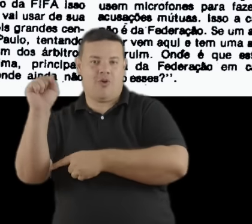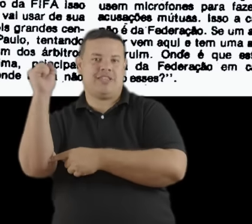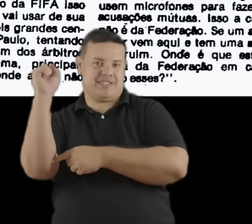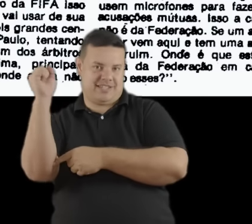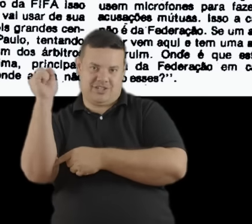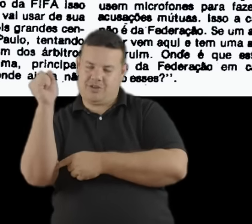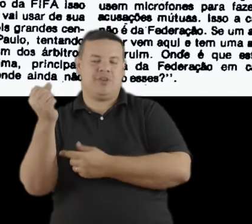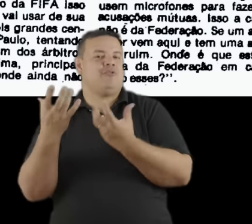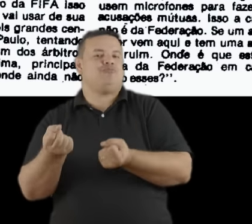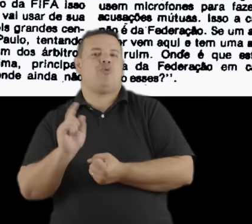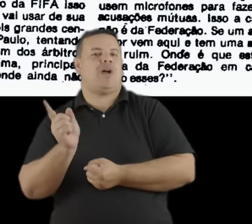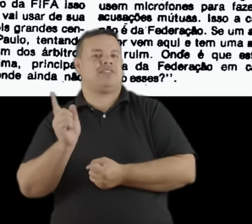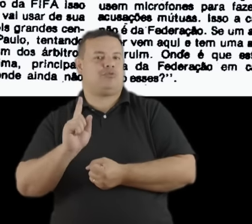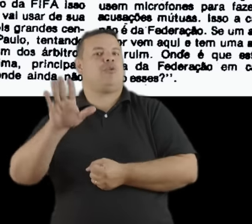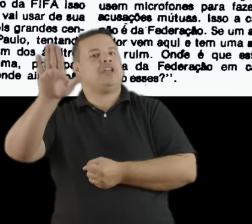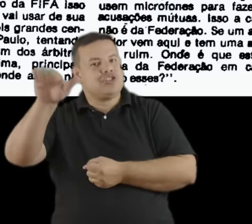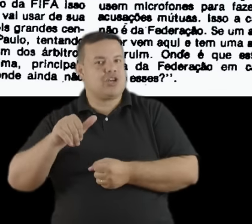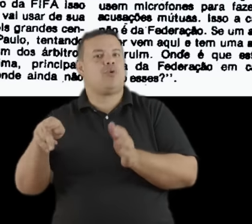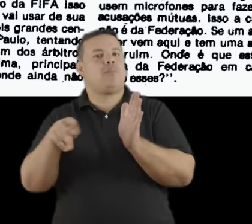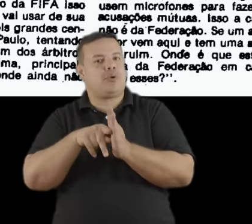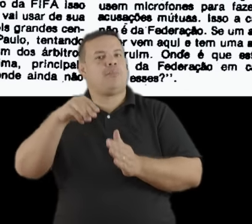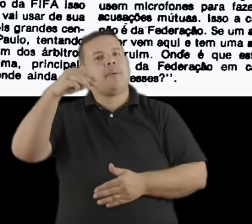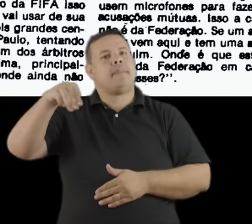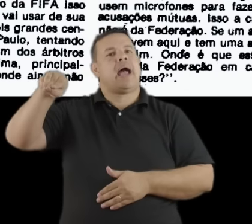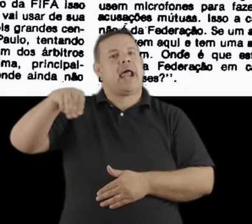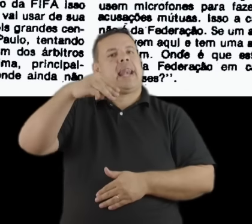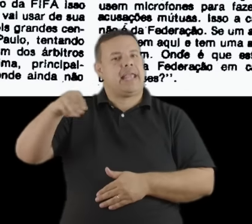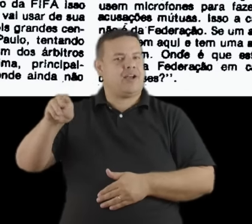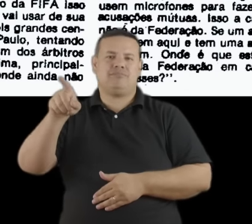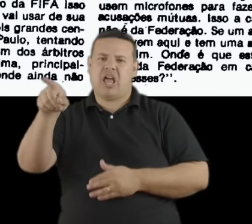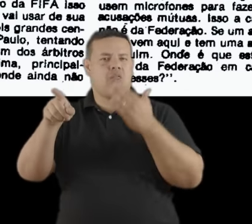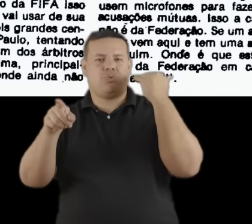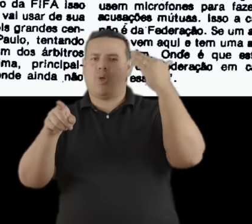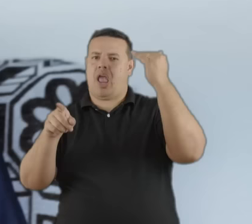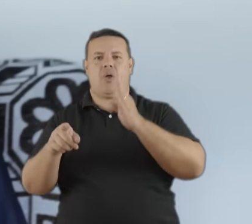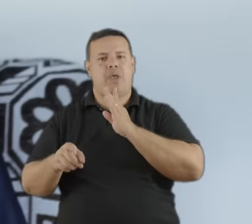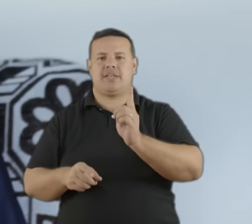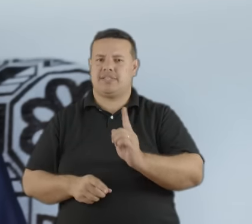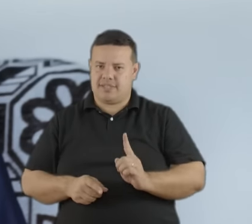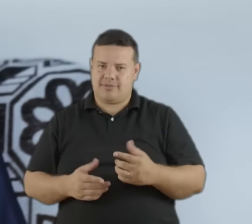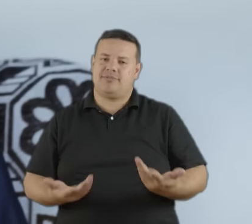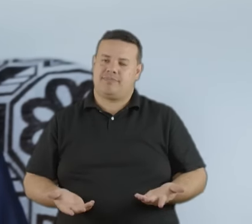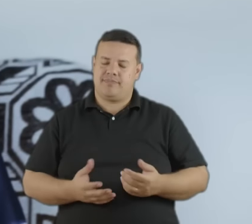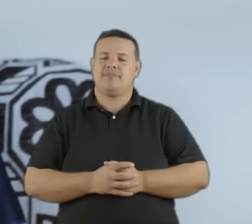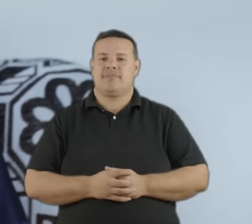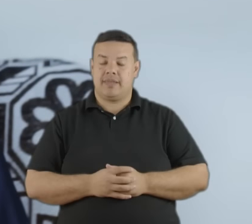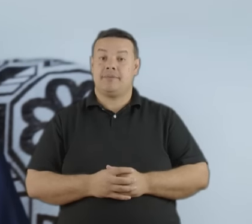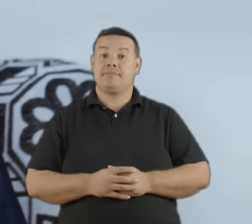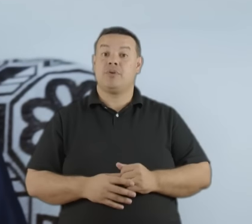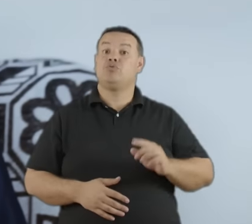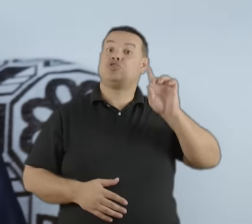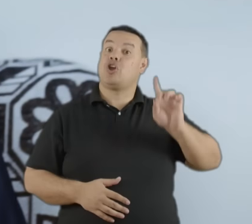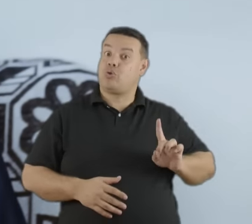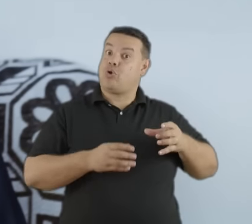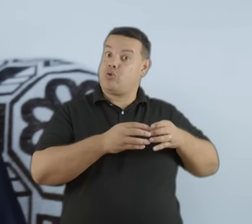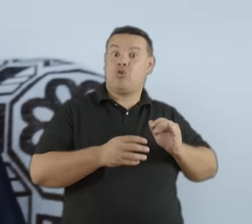para ver e escalou para a decisão um árbitro maranhense, sem muita expressão. Queiroz